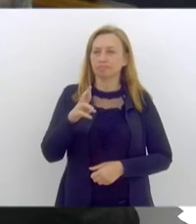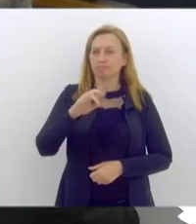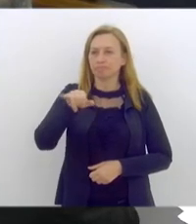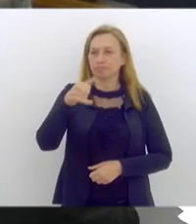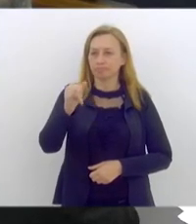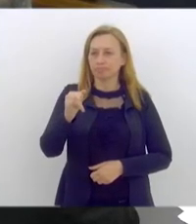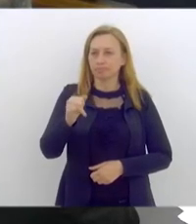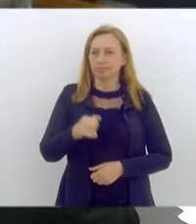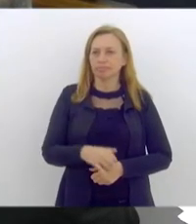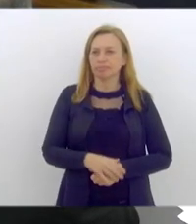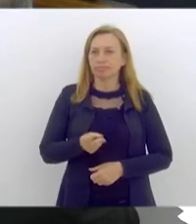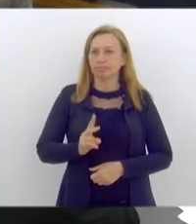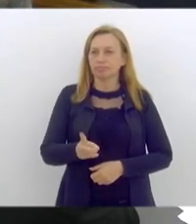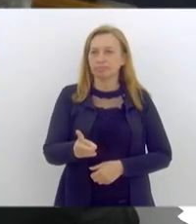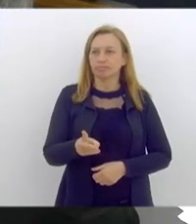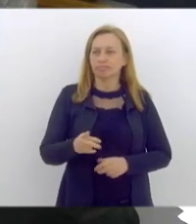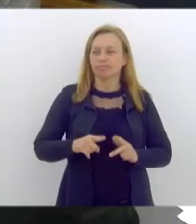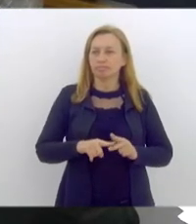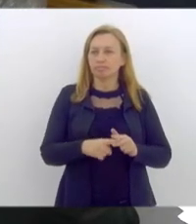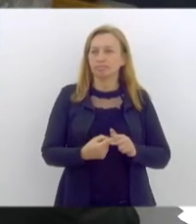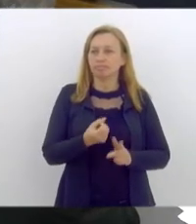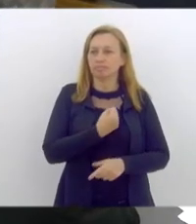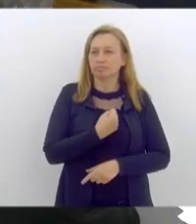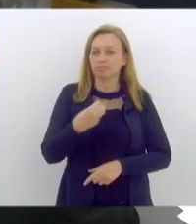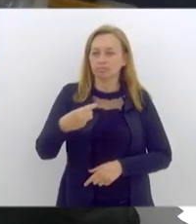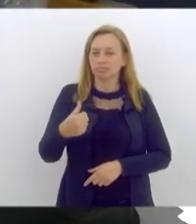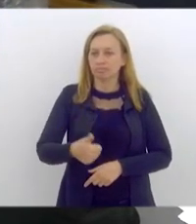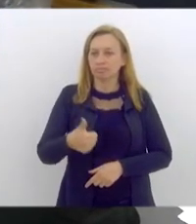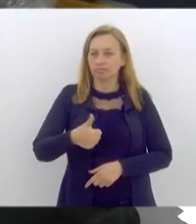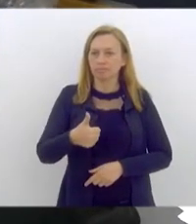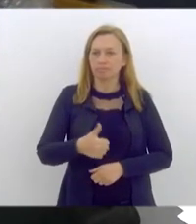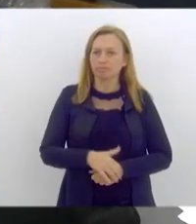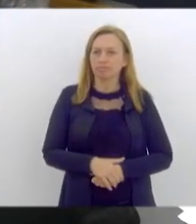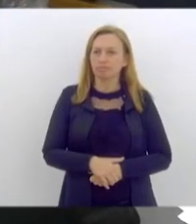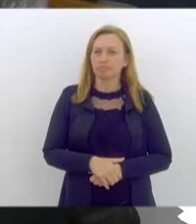dando sequência modificativa número 1 houve